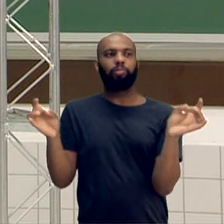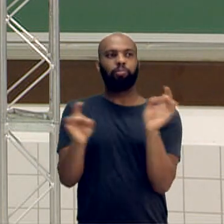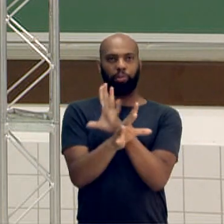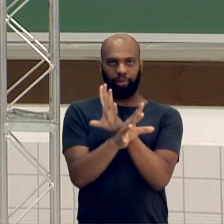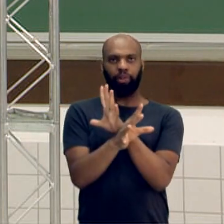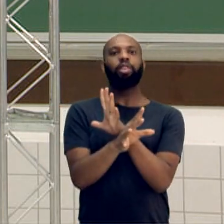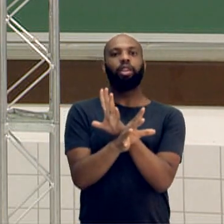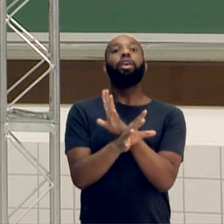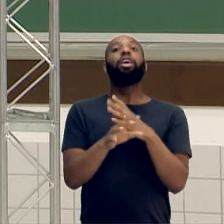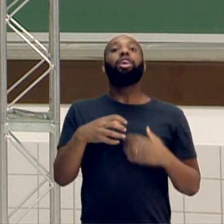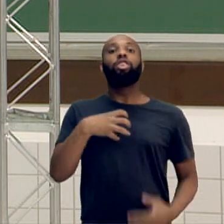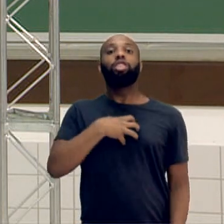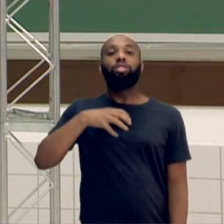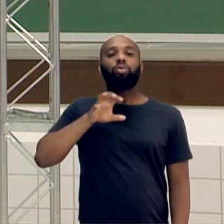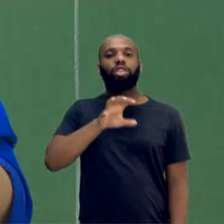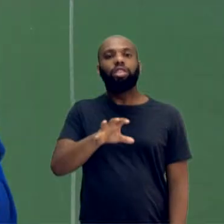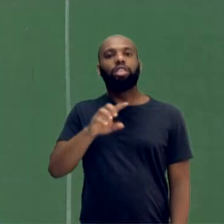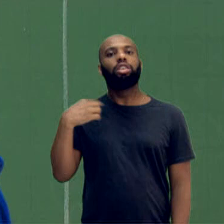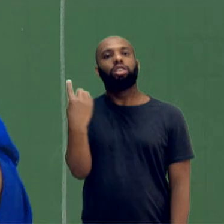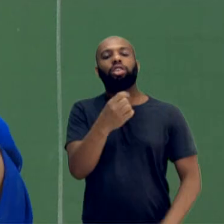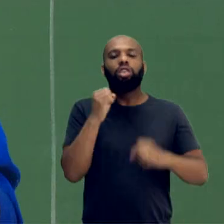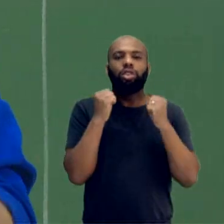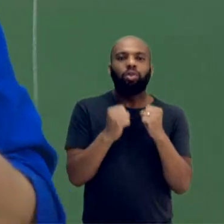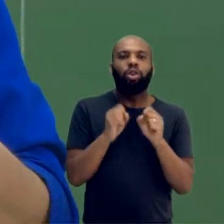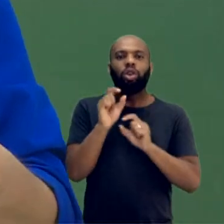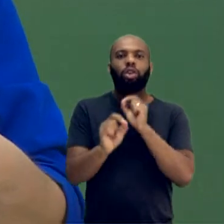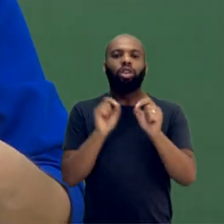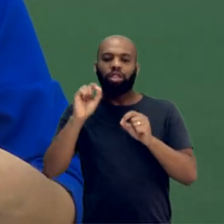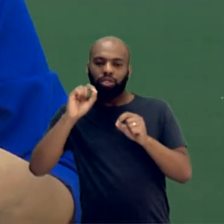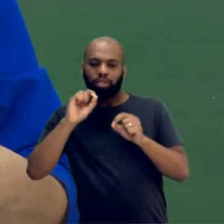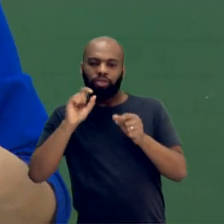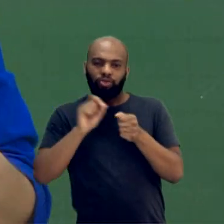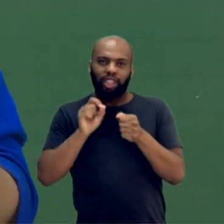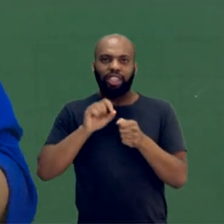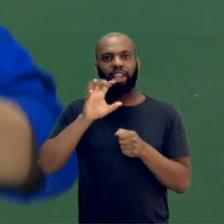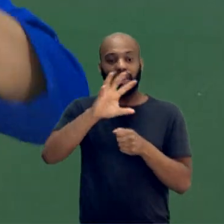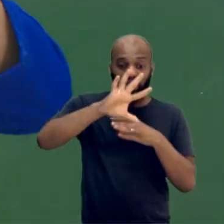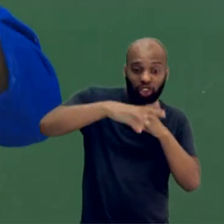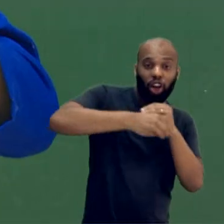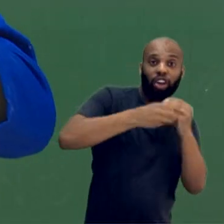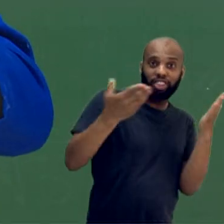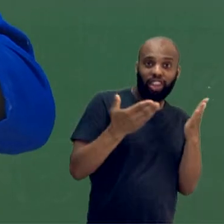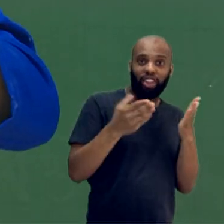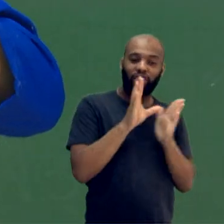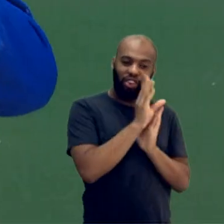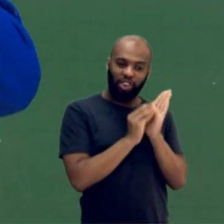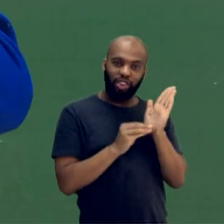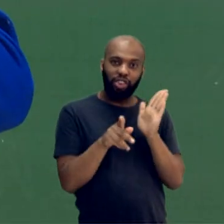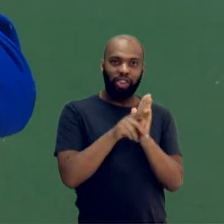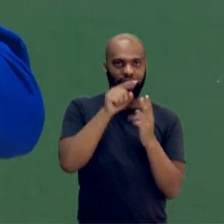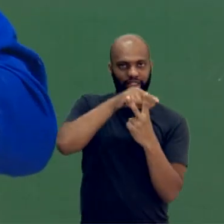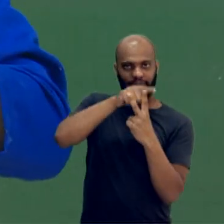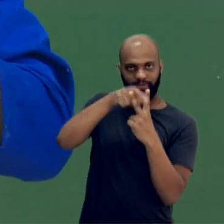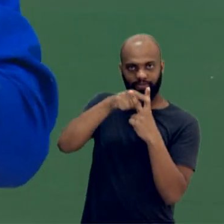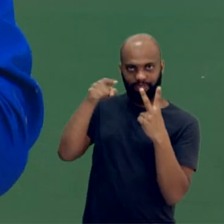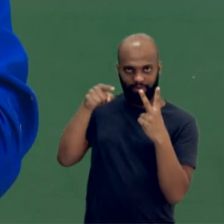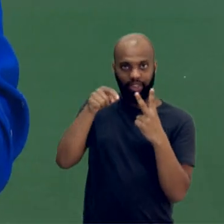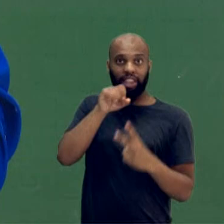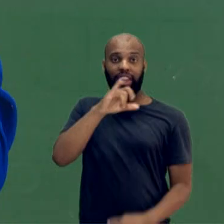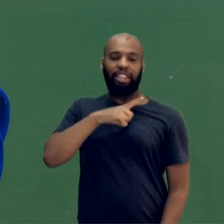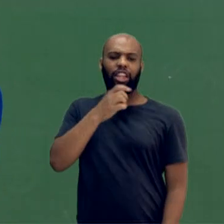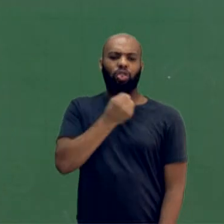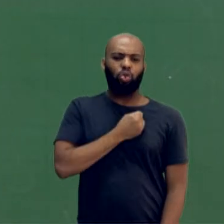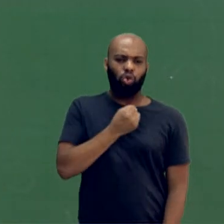processo. Desta forma, a gente pode, então, adicionar esses radicais. Lembrando, sempre que eu tenho um número um